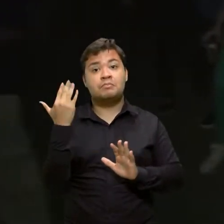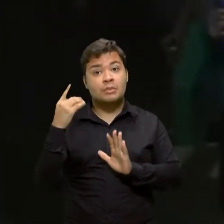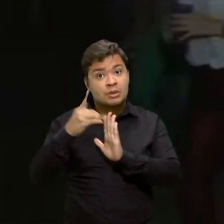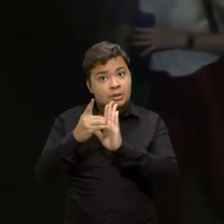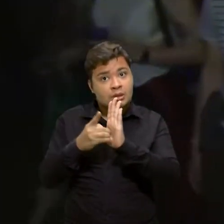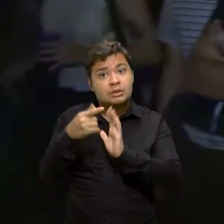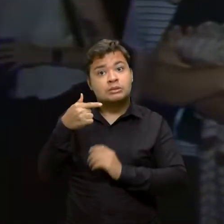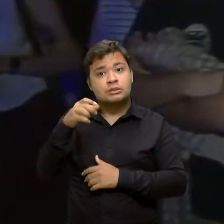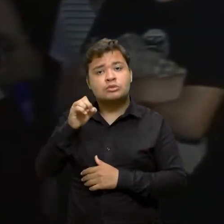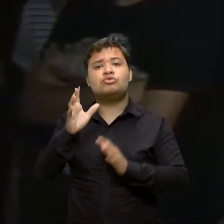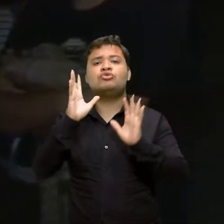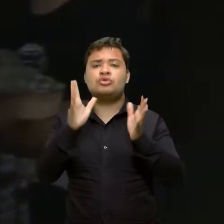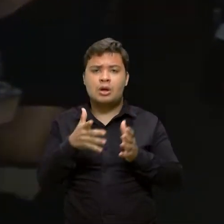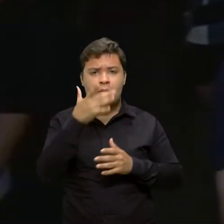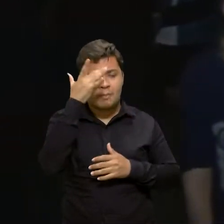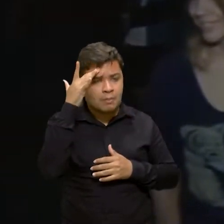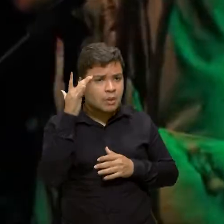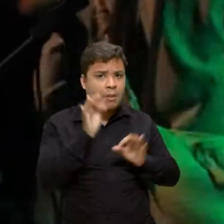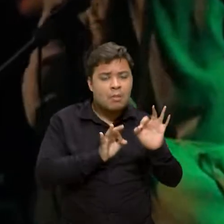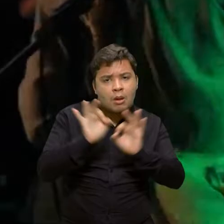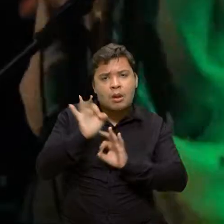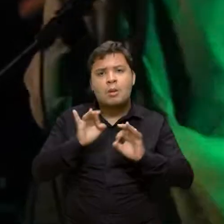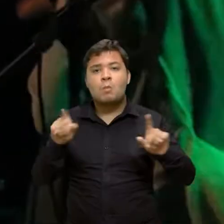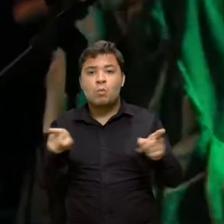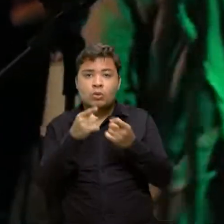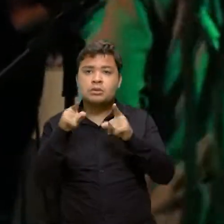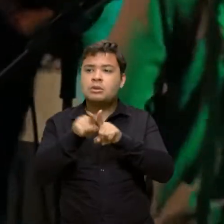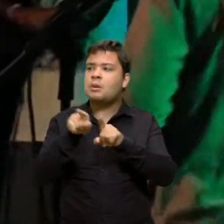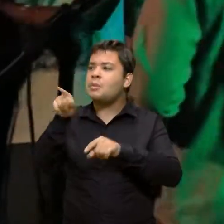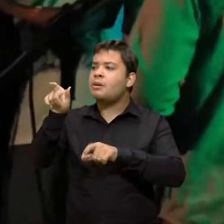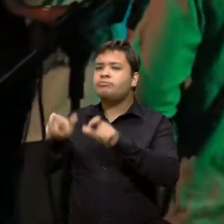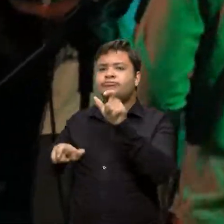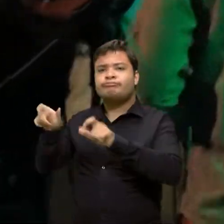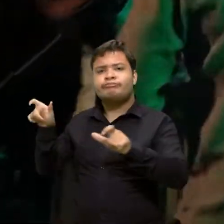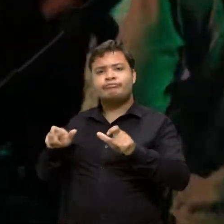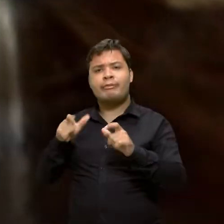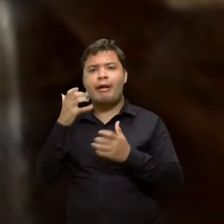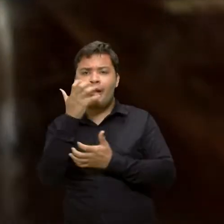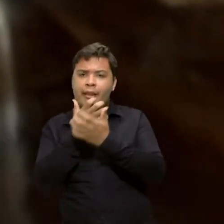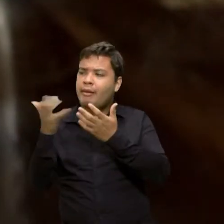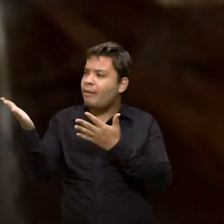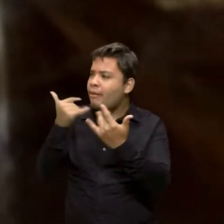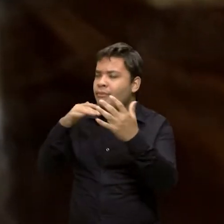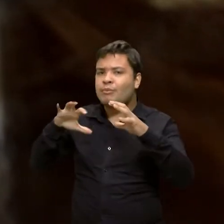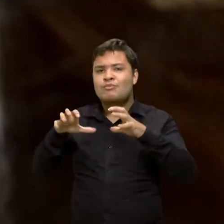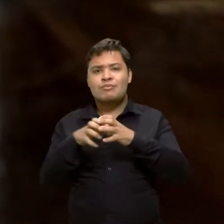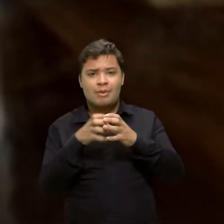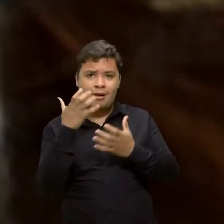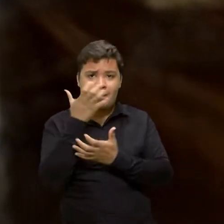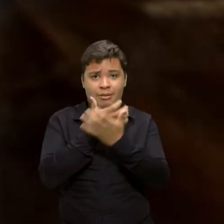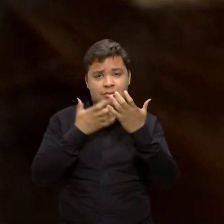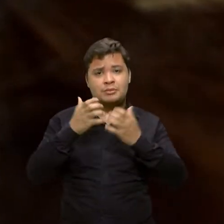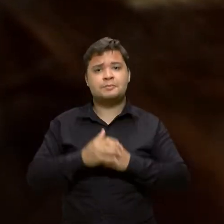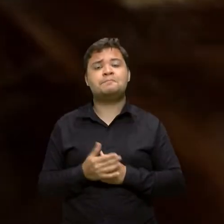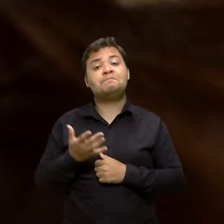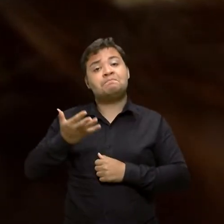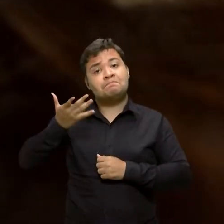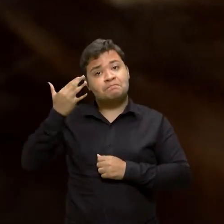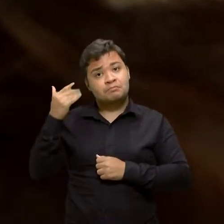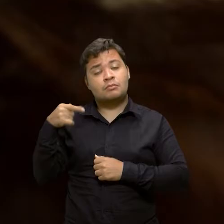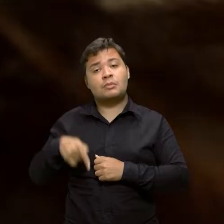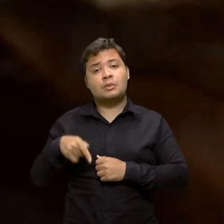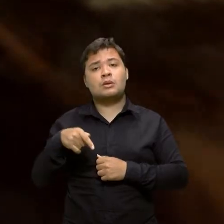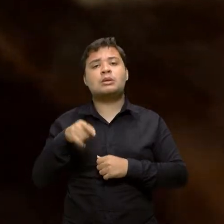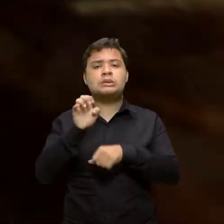já tinha muita gente fazendo música e reunindo artistas para tocar. Uma das primeiras bandas com música autoral